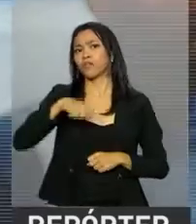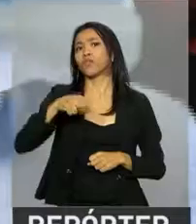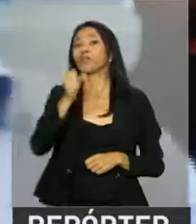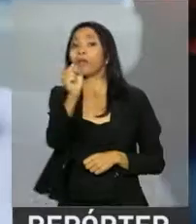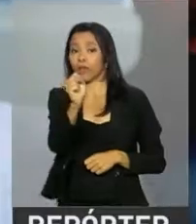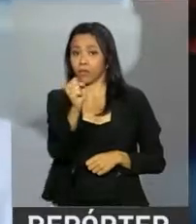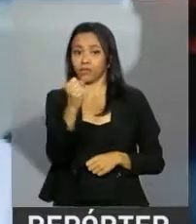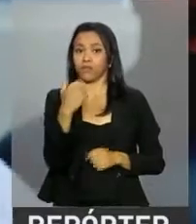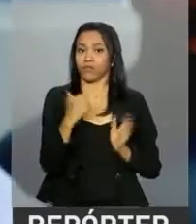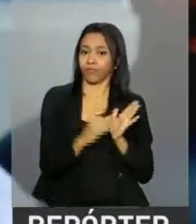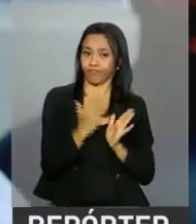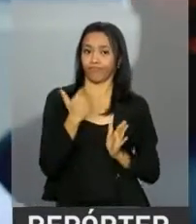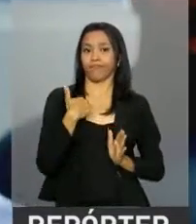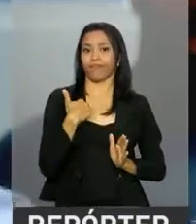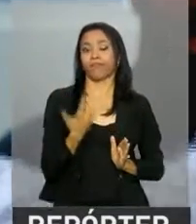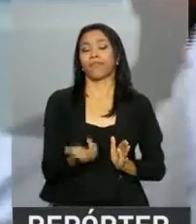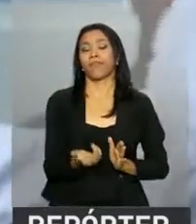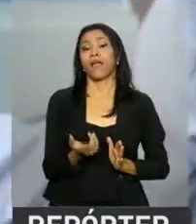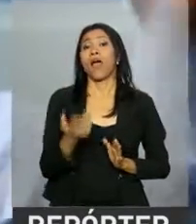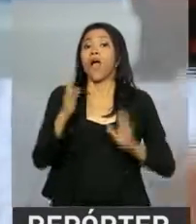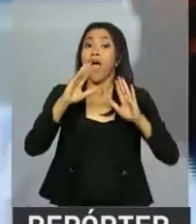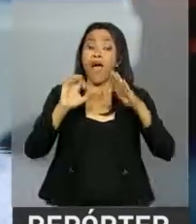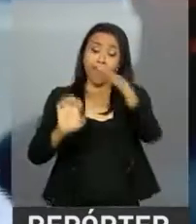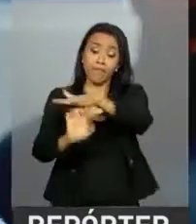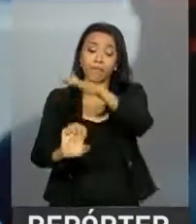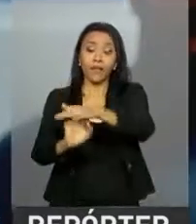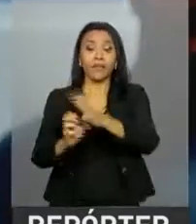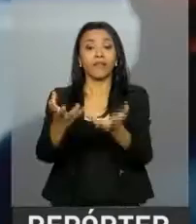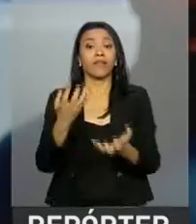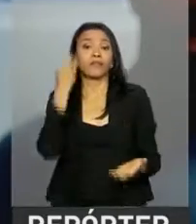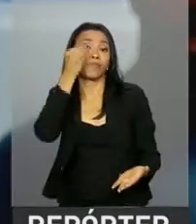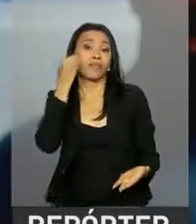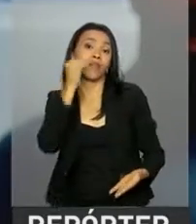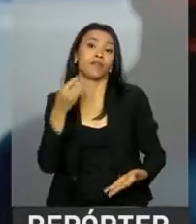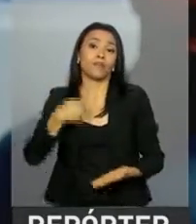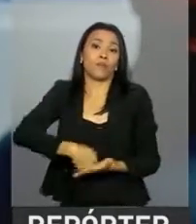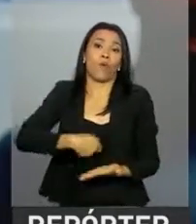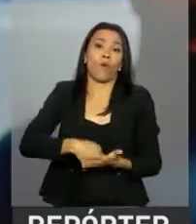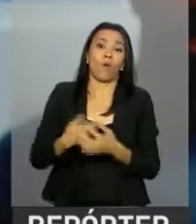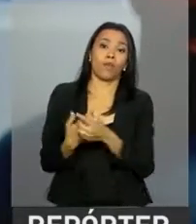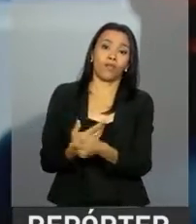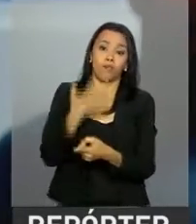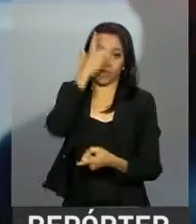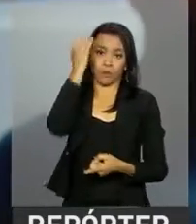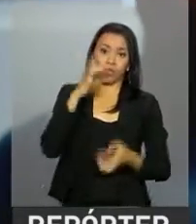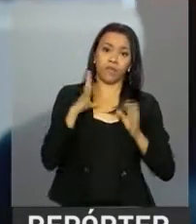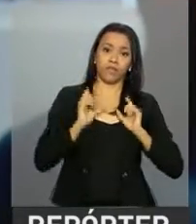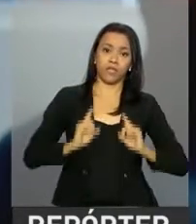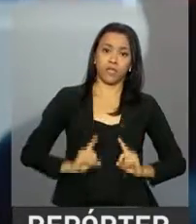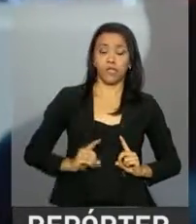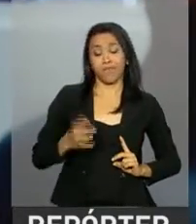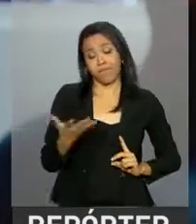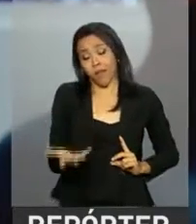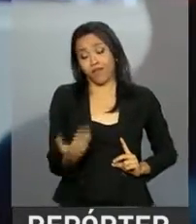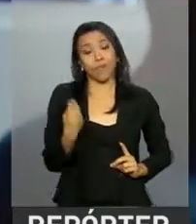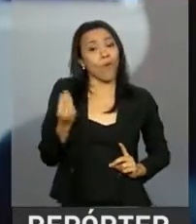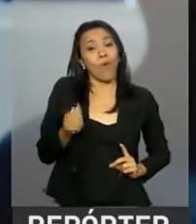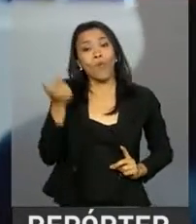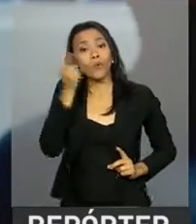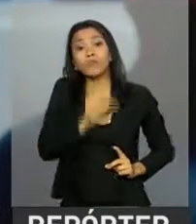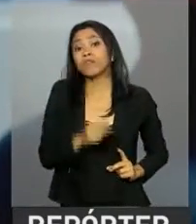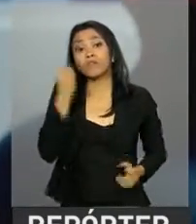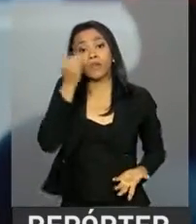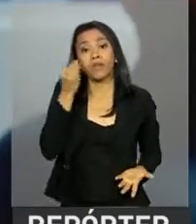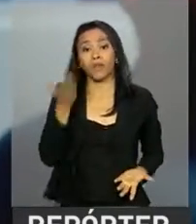2 anos e 8 meses. A empresa quer a experiência do deficiente. Só que como o deficiente vai adquirir